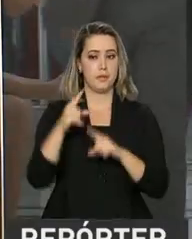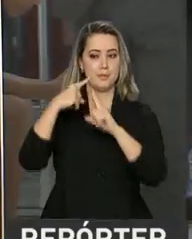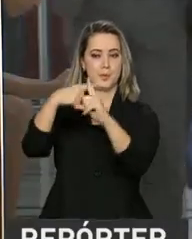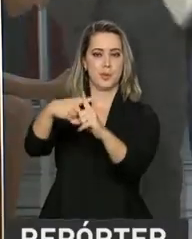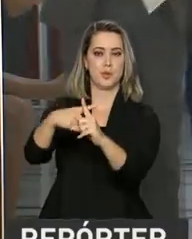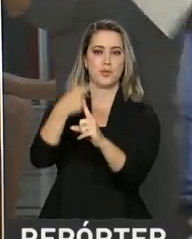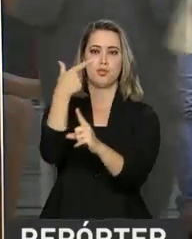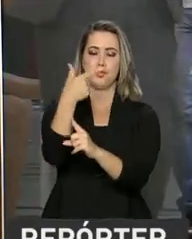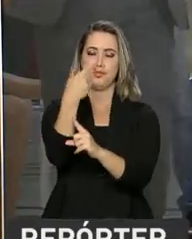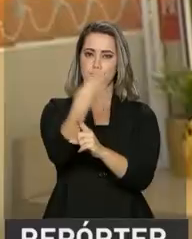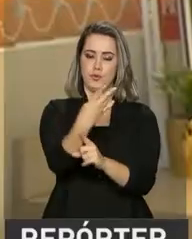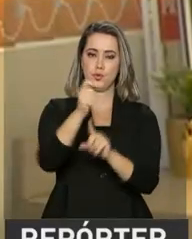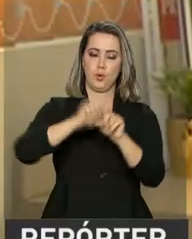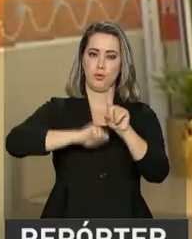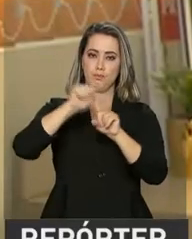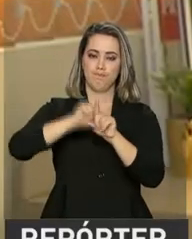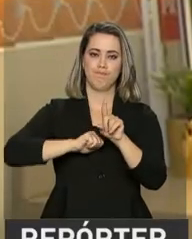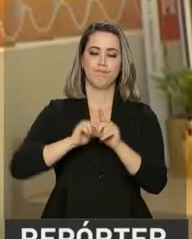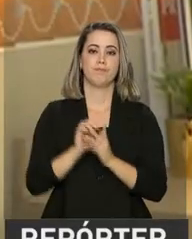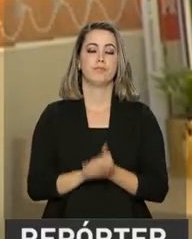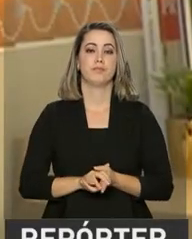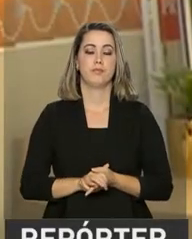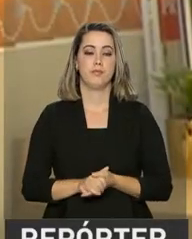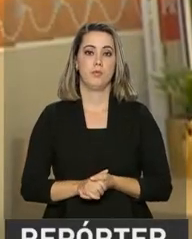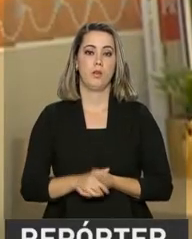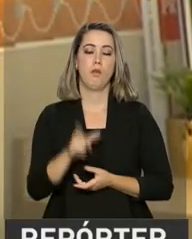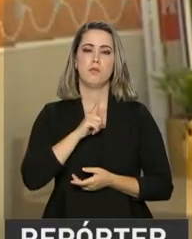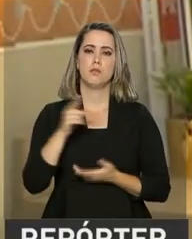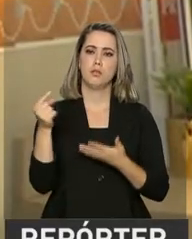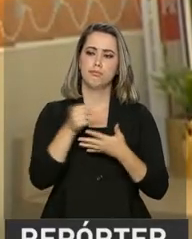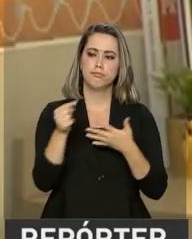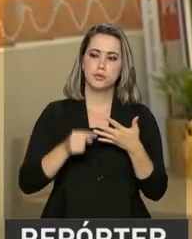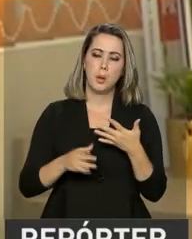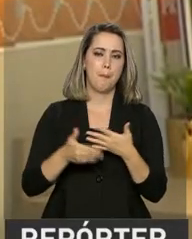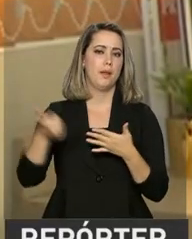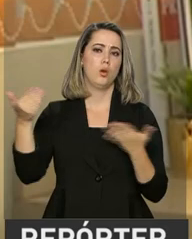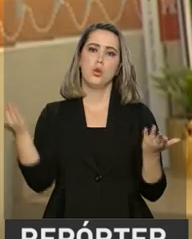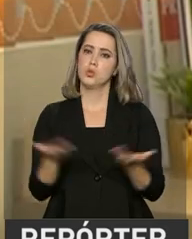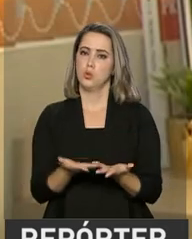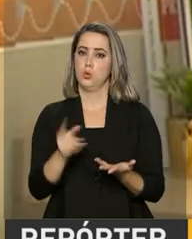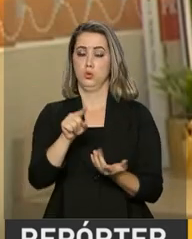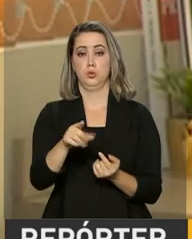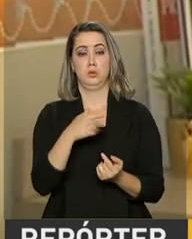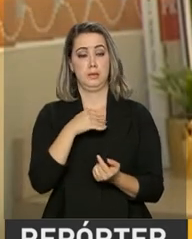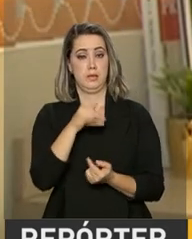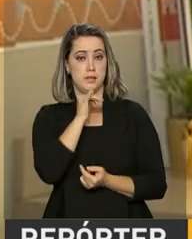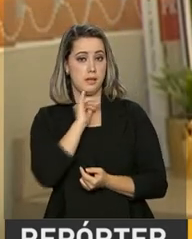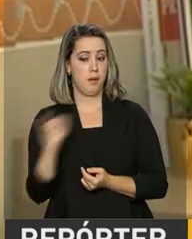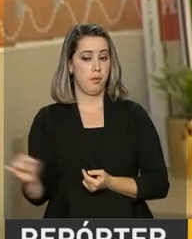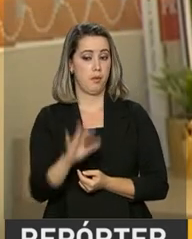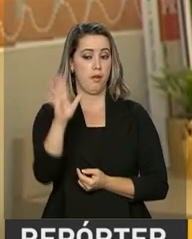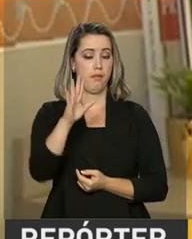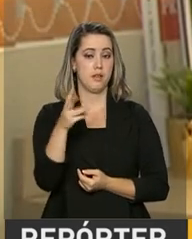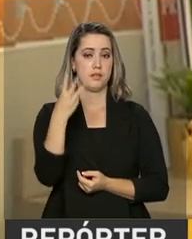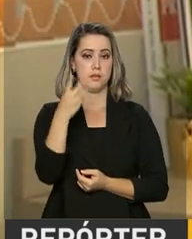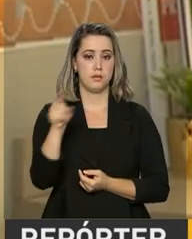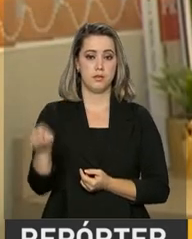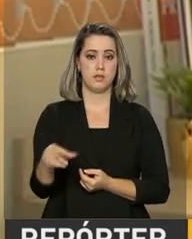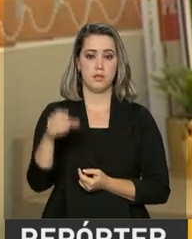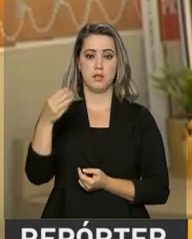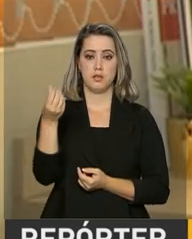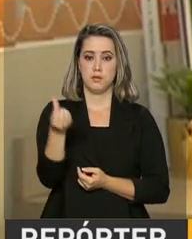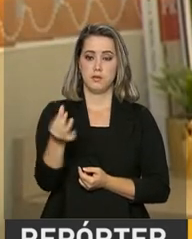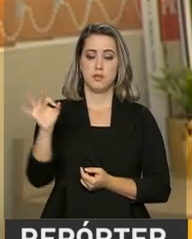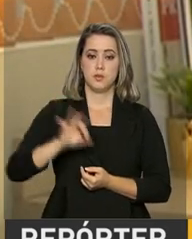em 24 meses você tem alguns fatores que estão melhores agora do que há um ano por exemplo a inflação está em 3,6 no